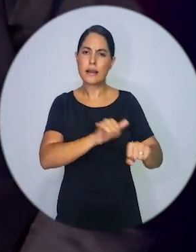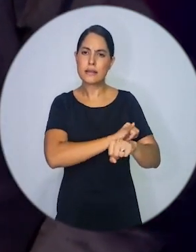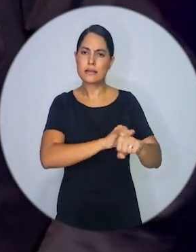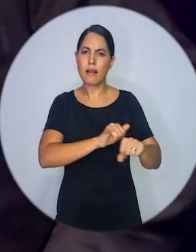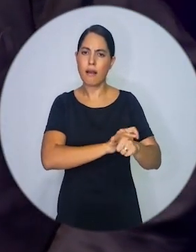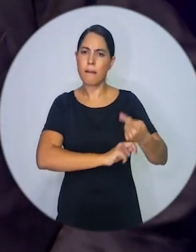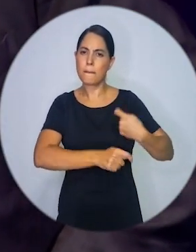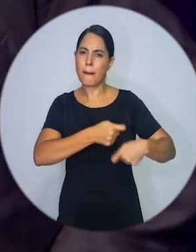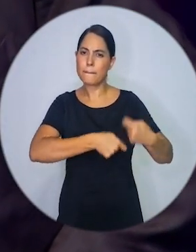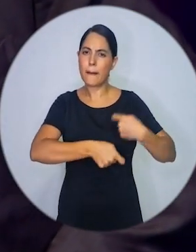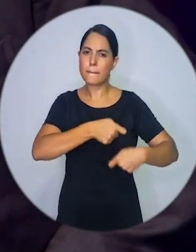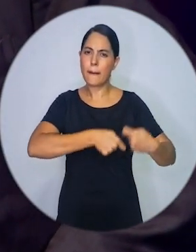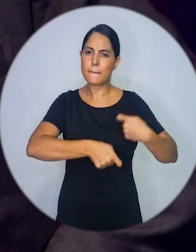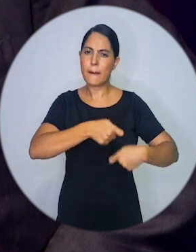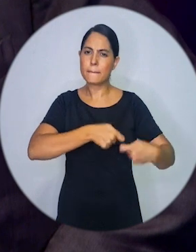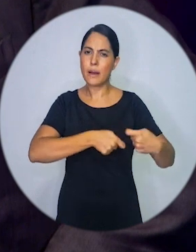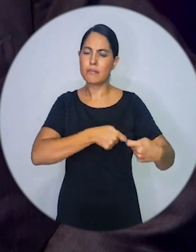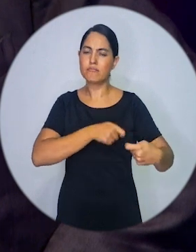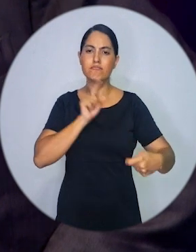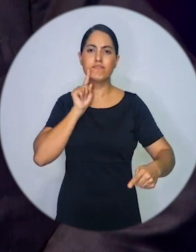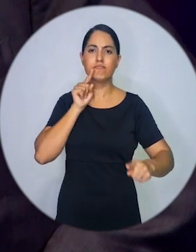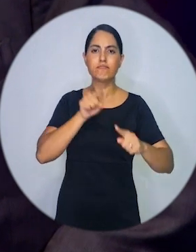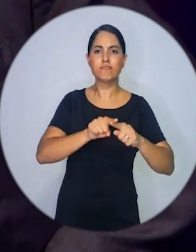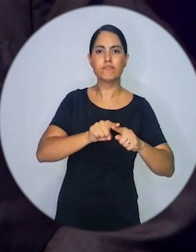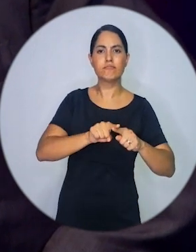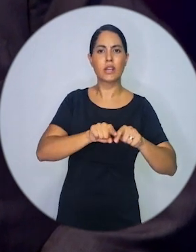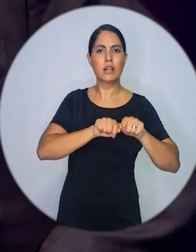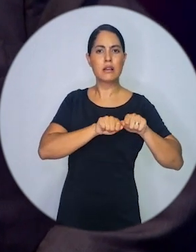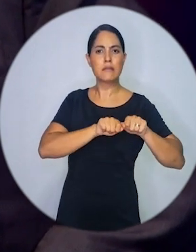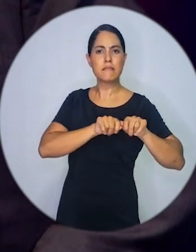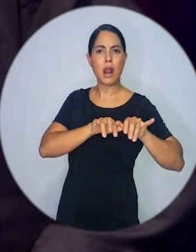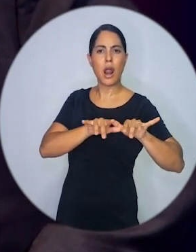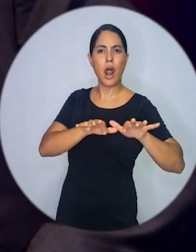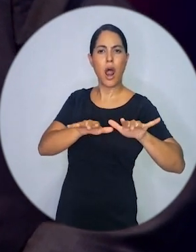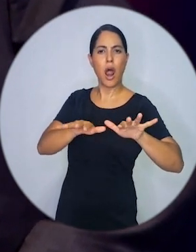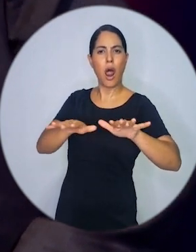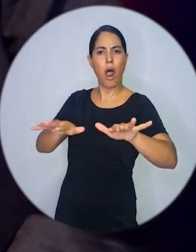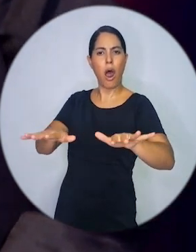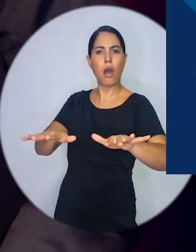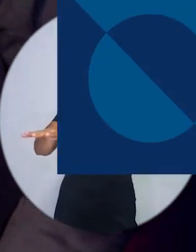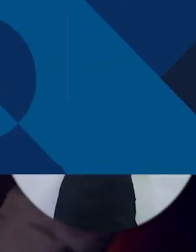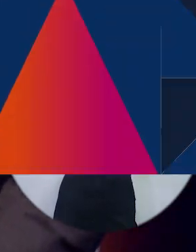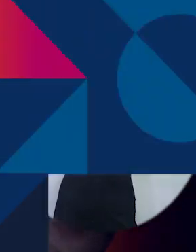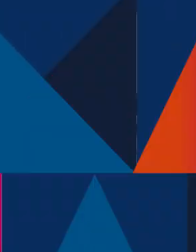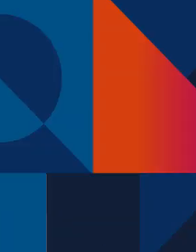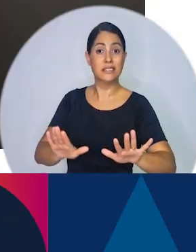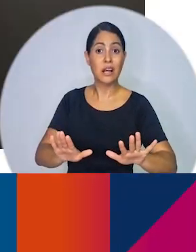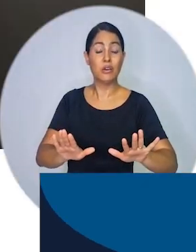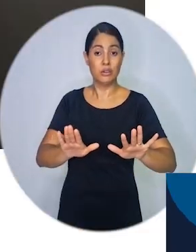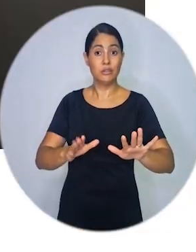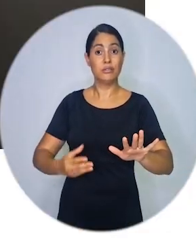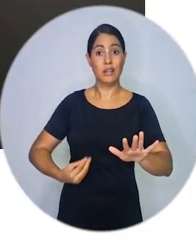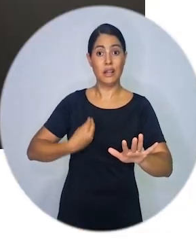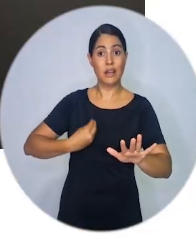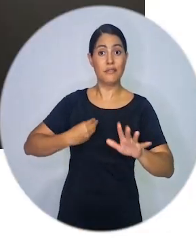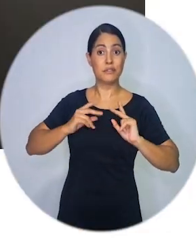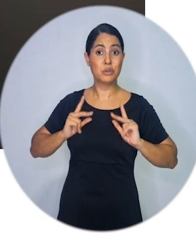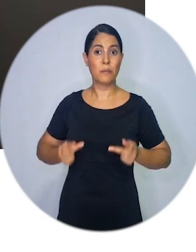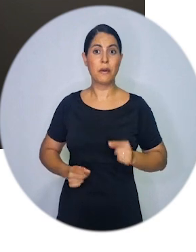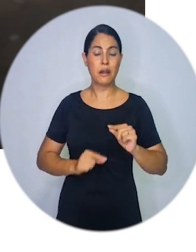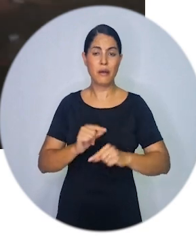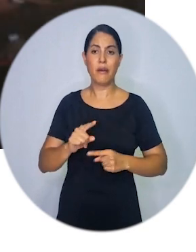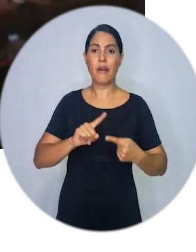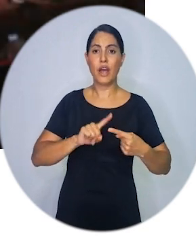um modelo de negócio que vive do engajamento. E triste como seja para a condição